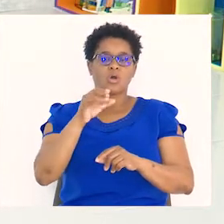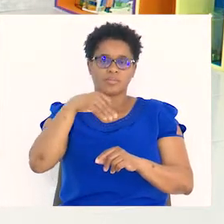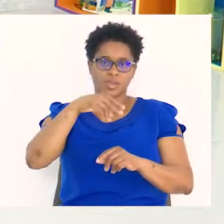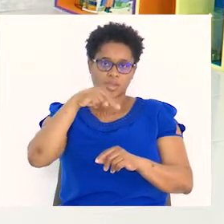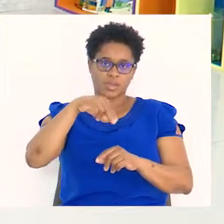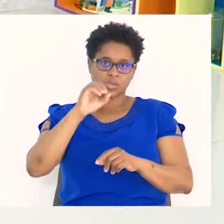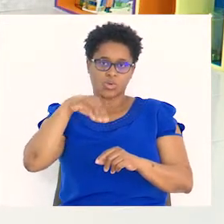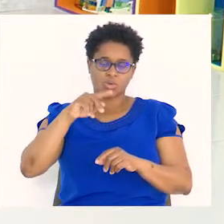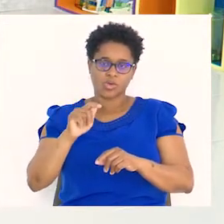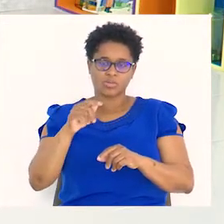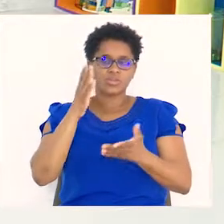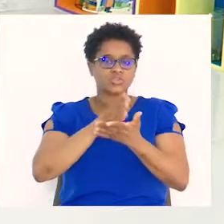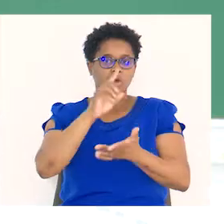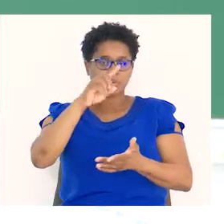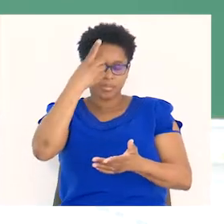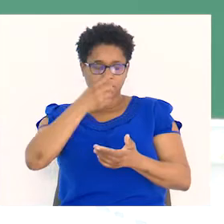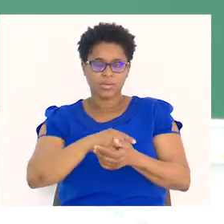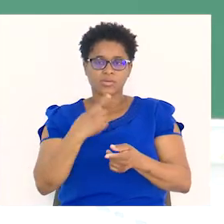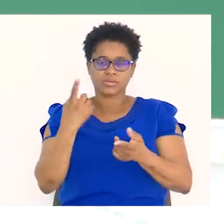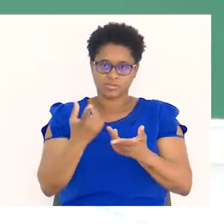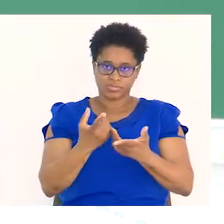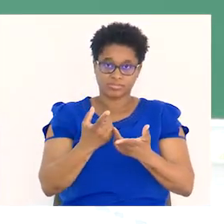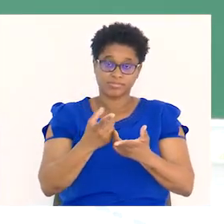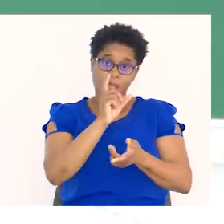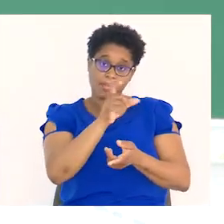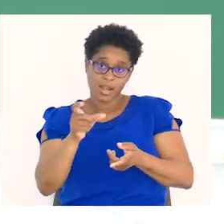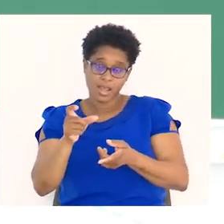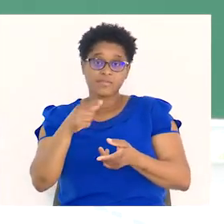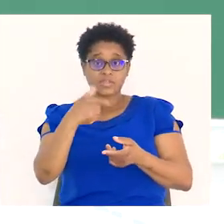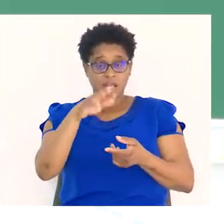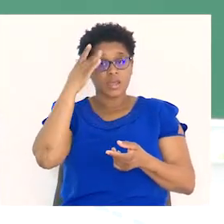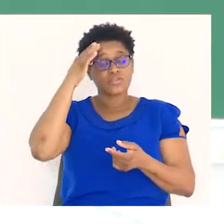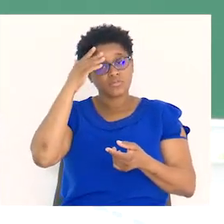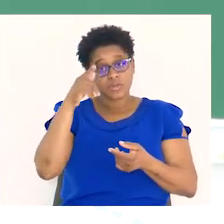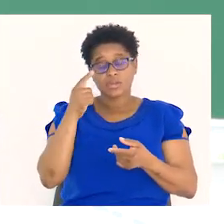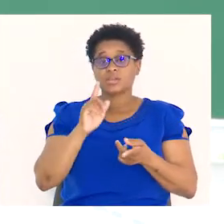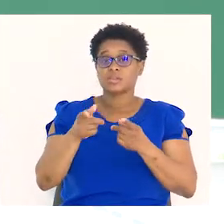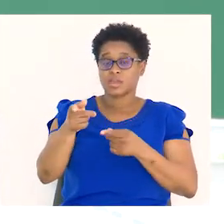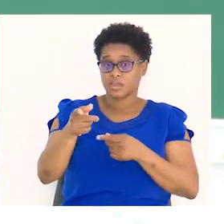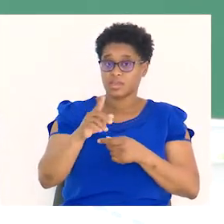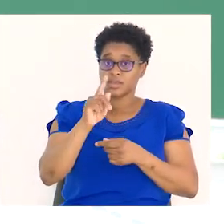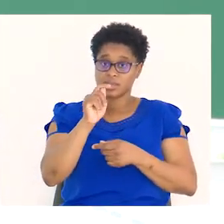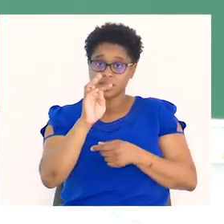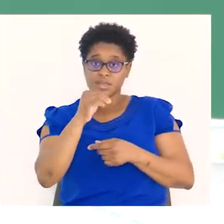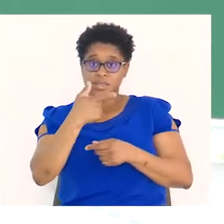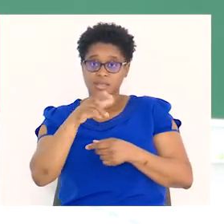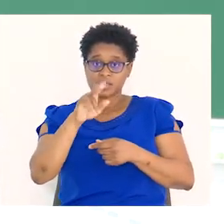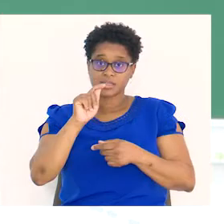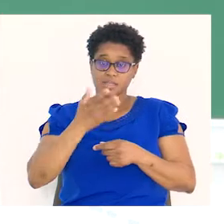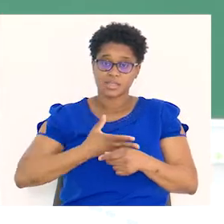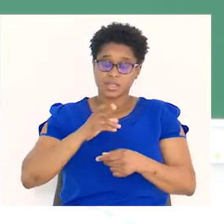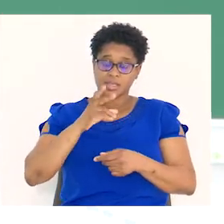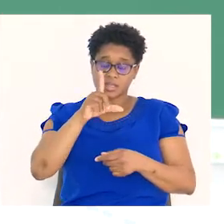apenas o primeiro elemento flexiona em número. Por isso, tu tens aqui estrelas do mar. Está